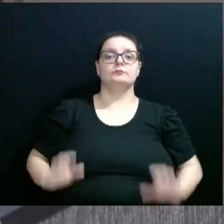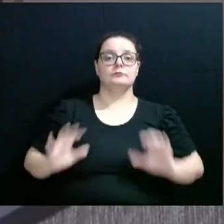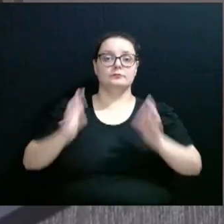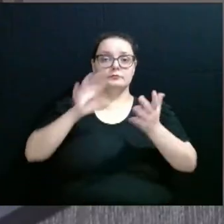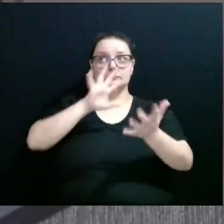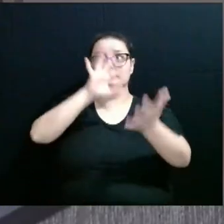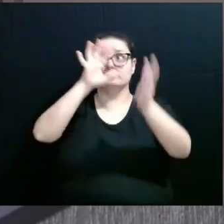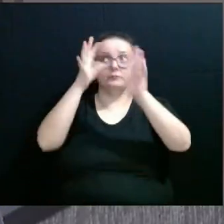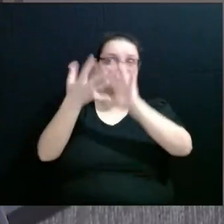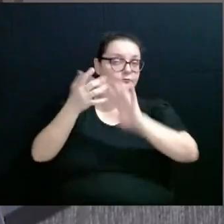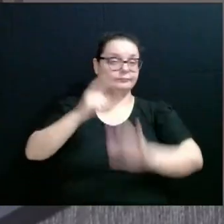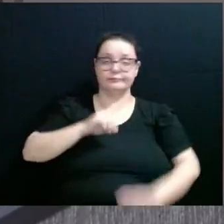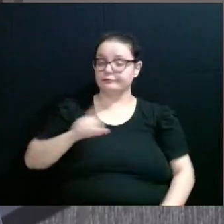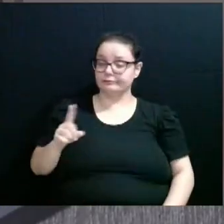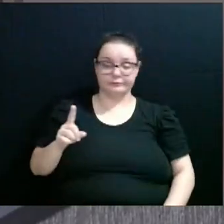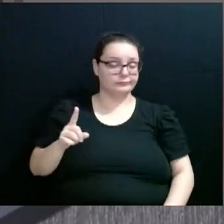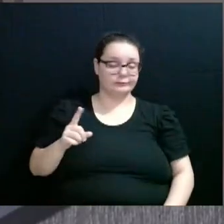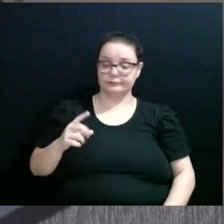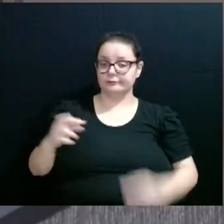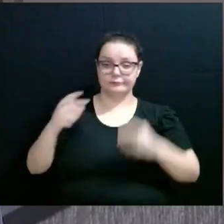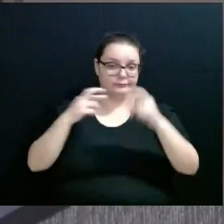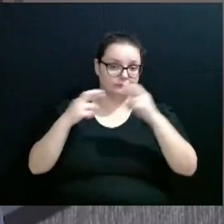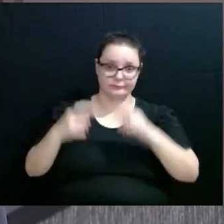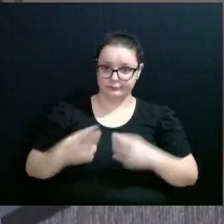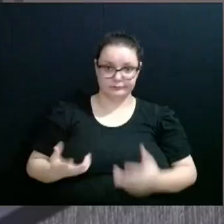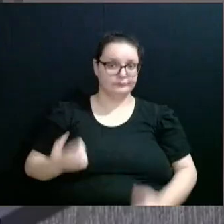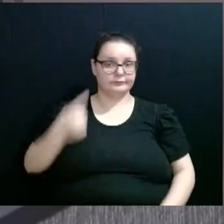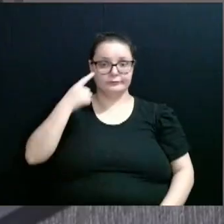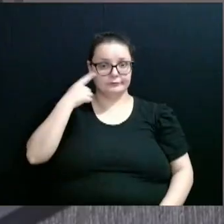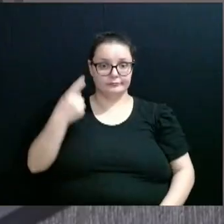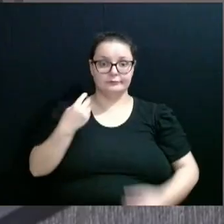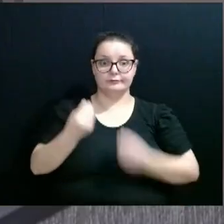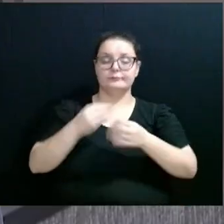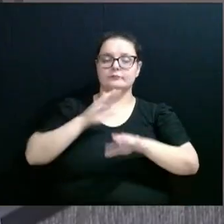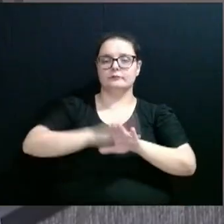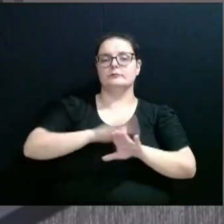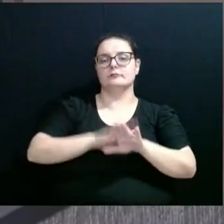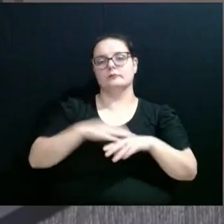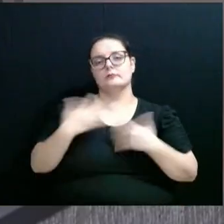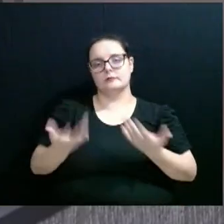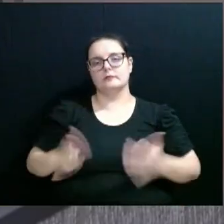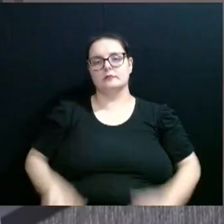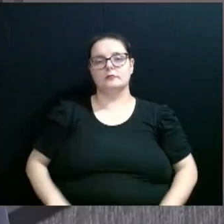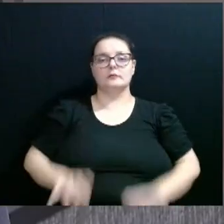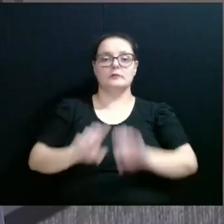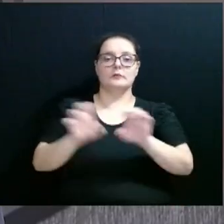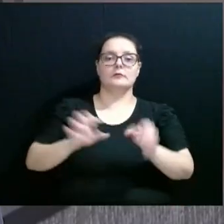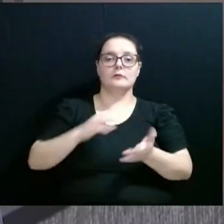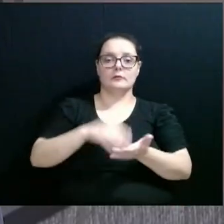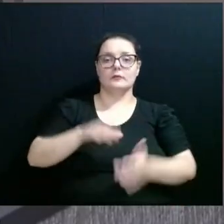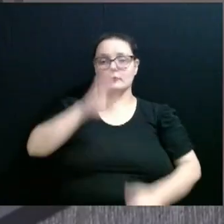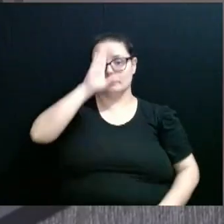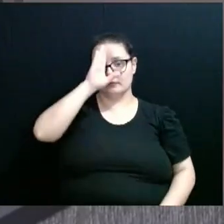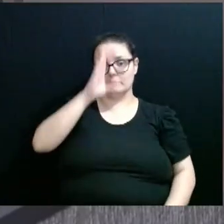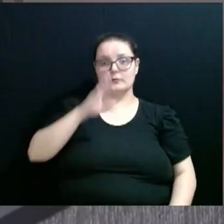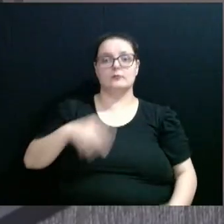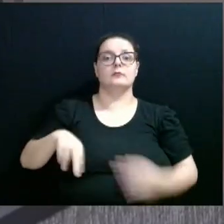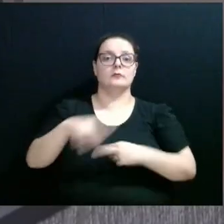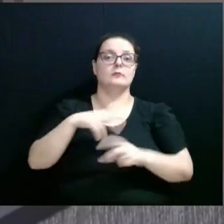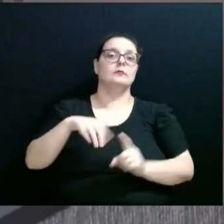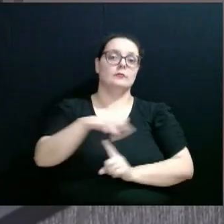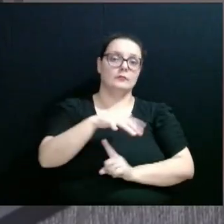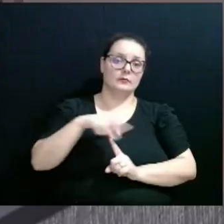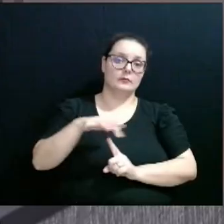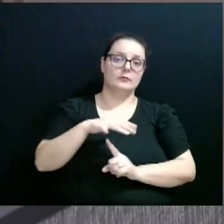eram previstos, de como a gente tem que agir. Então, a reestruturação do meio ambiente, principalmente por questões ambientais,